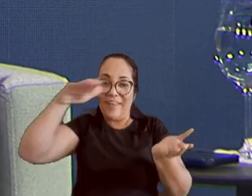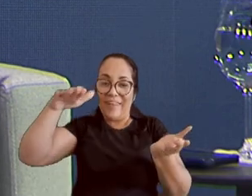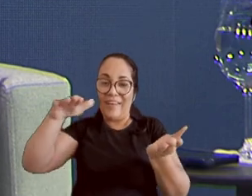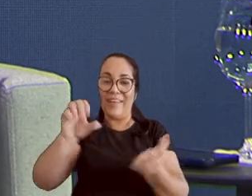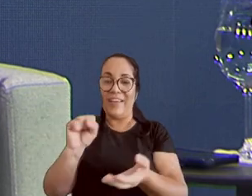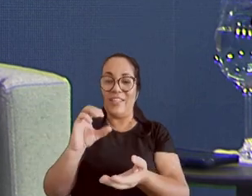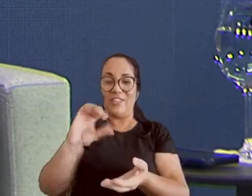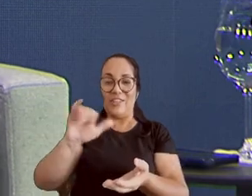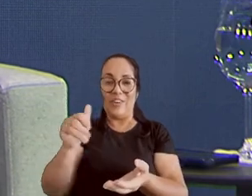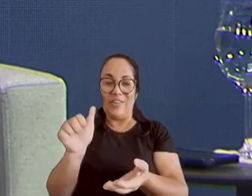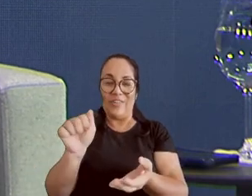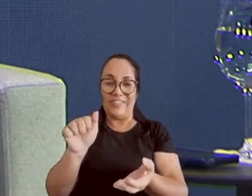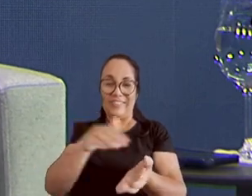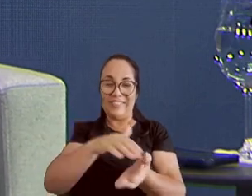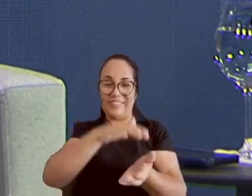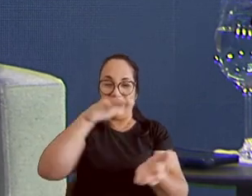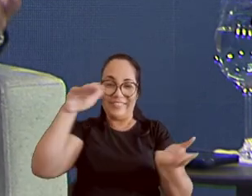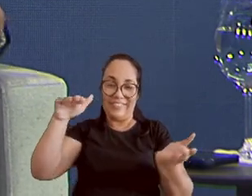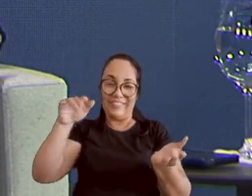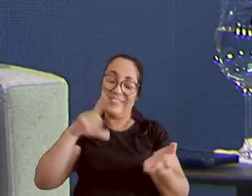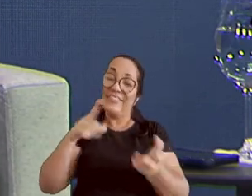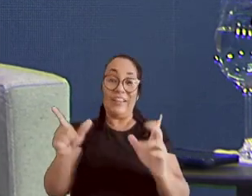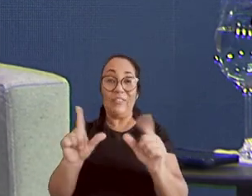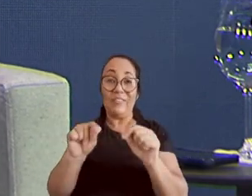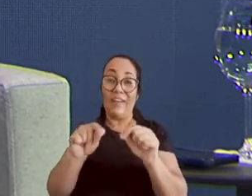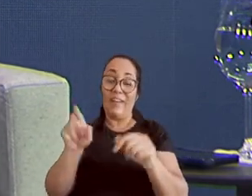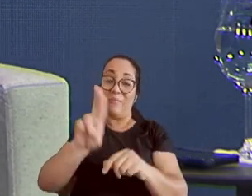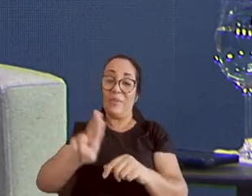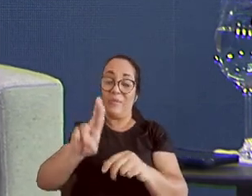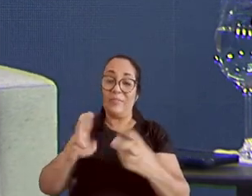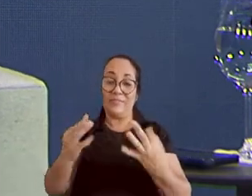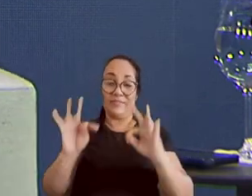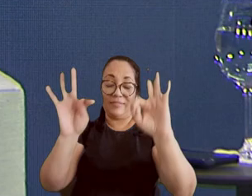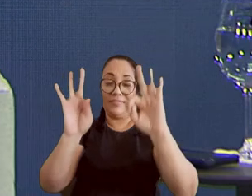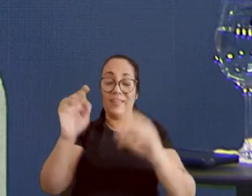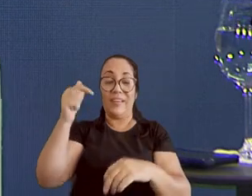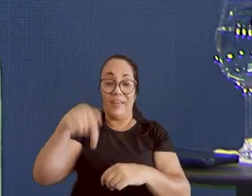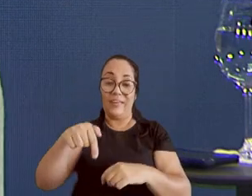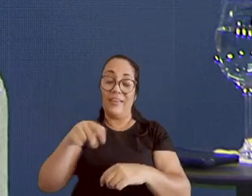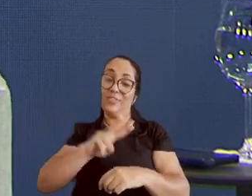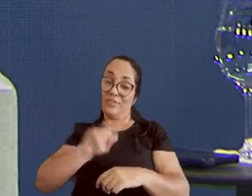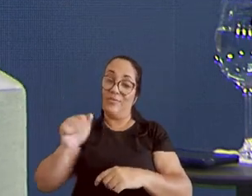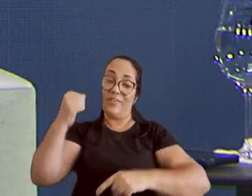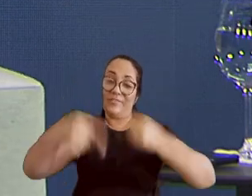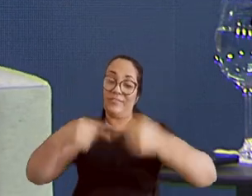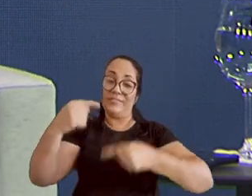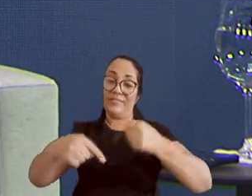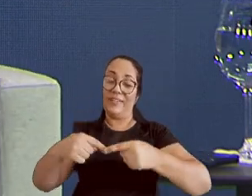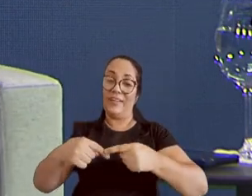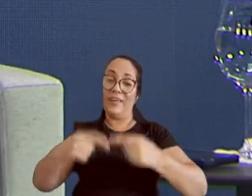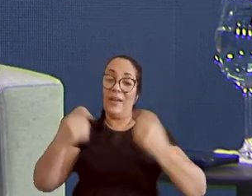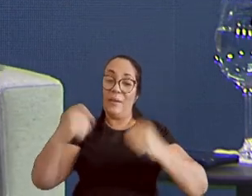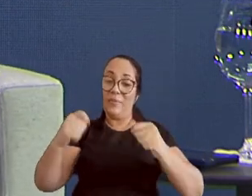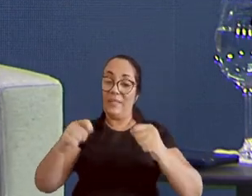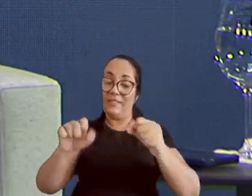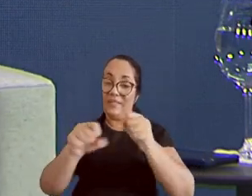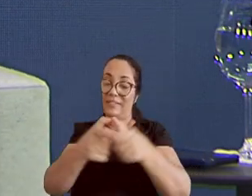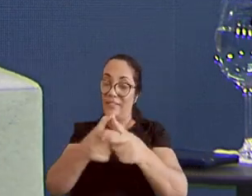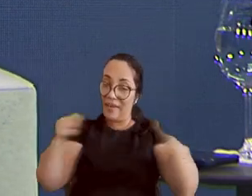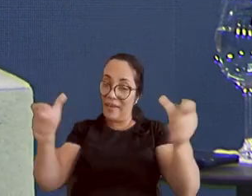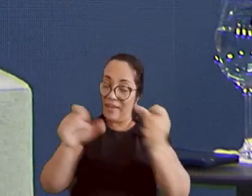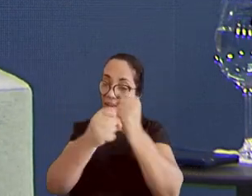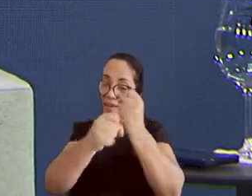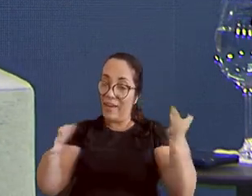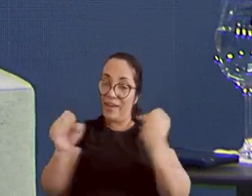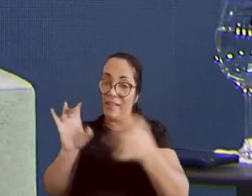absolutamente tudo né então a gente vai falar aqui bastante disso que não dá para dissociar o crescimento da agricultura do aumento de eficiência e também não